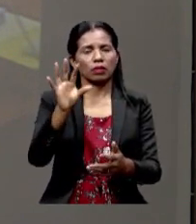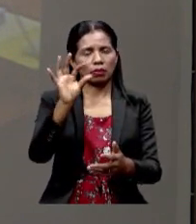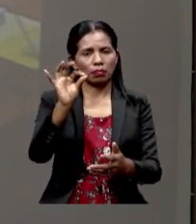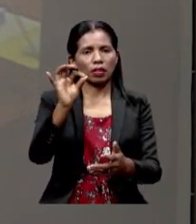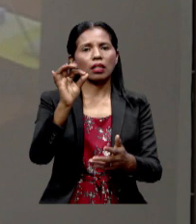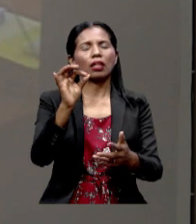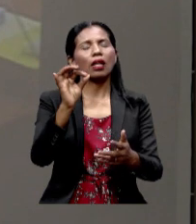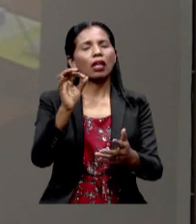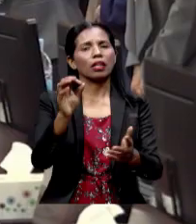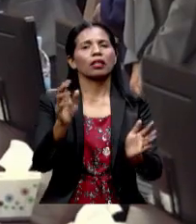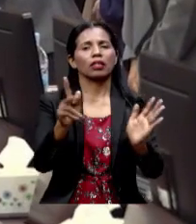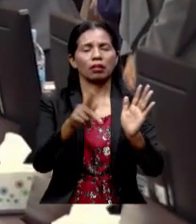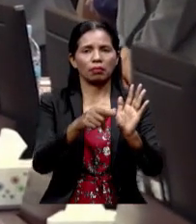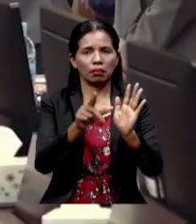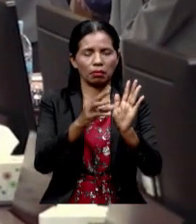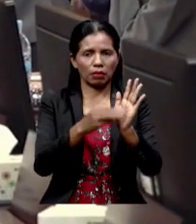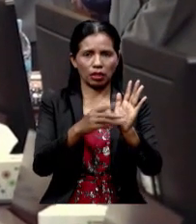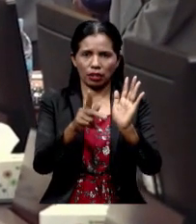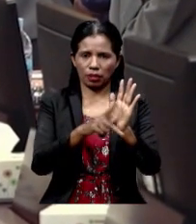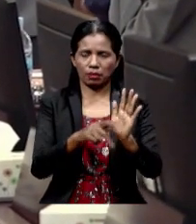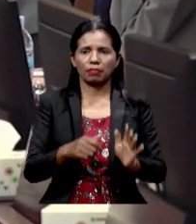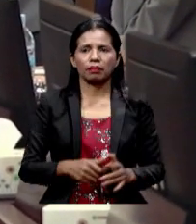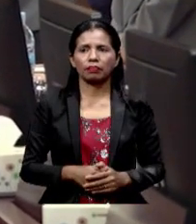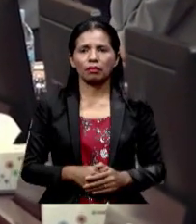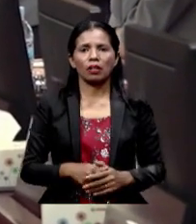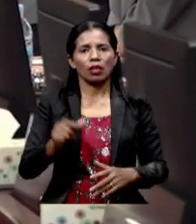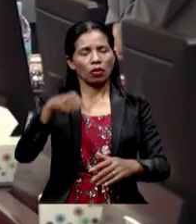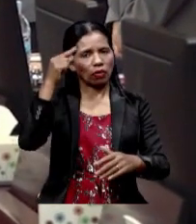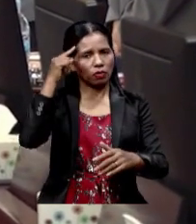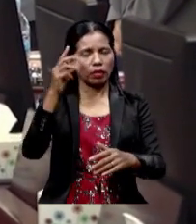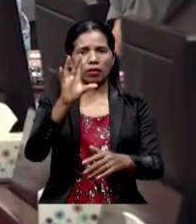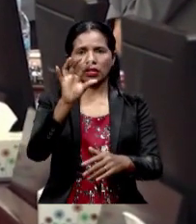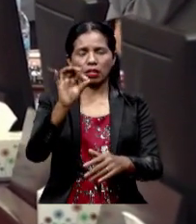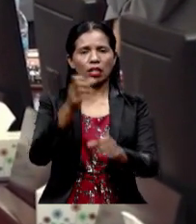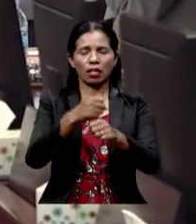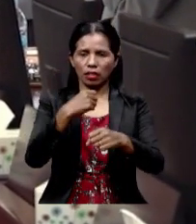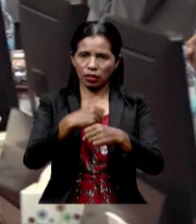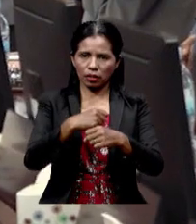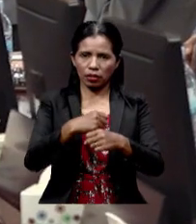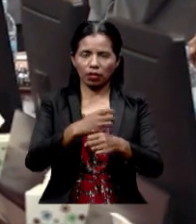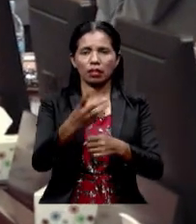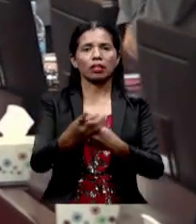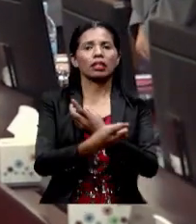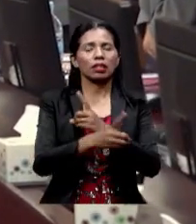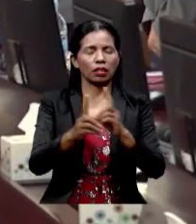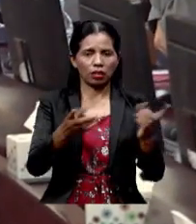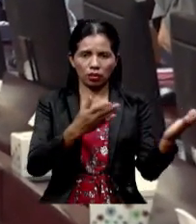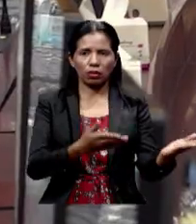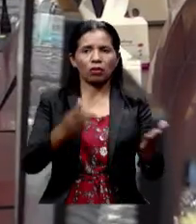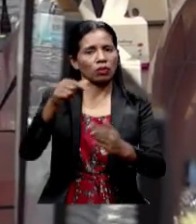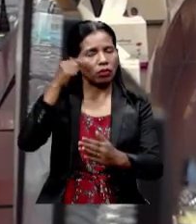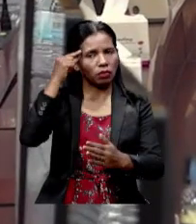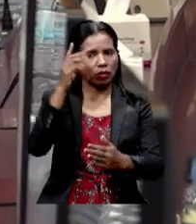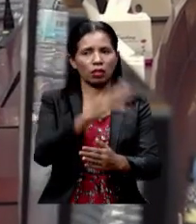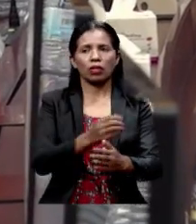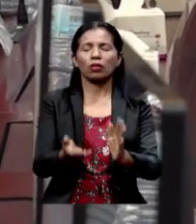nem itala controla. Foi na lais ne governo da CIA halona alteração ba taxa direito de importação nebe governo